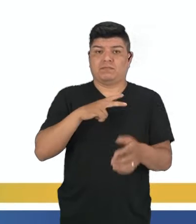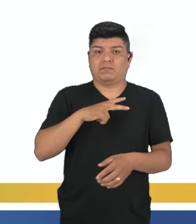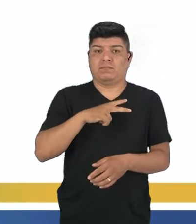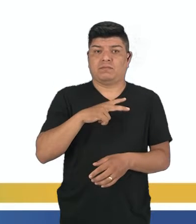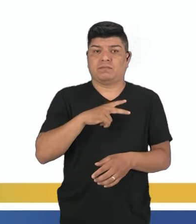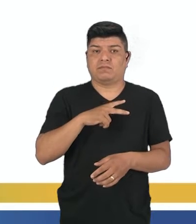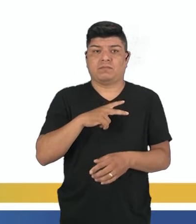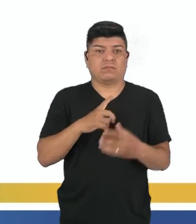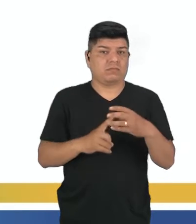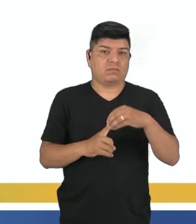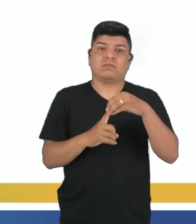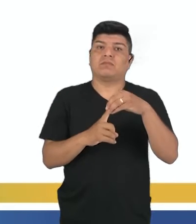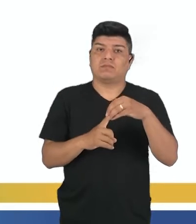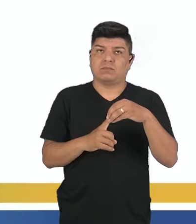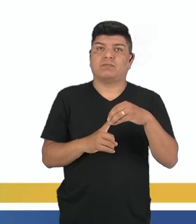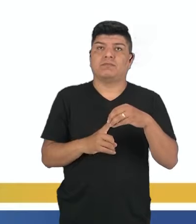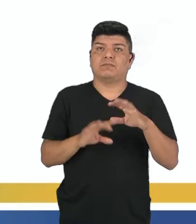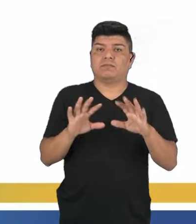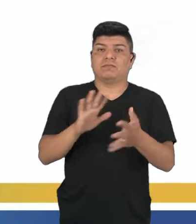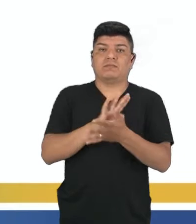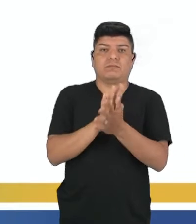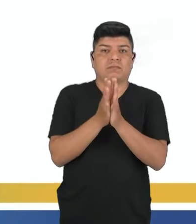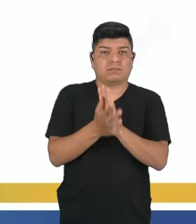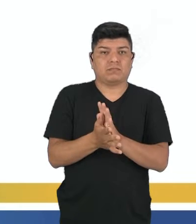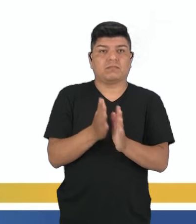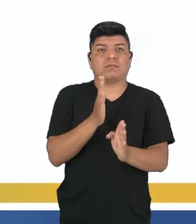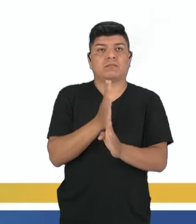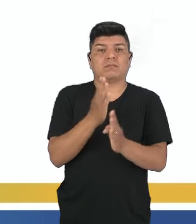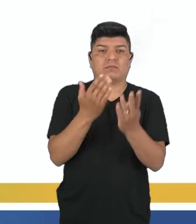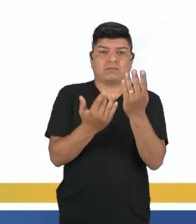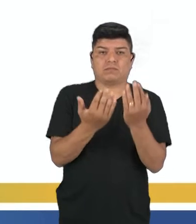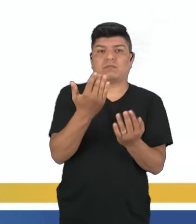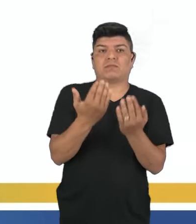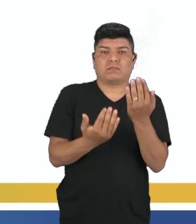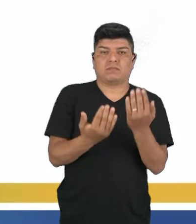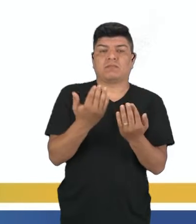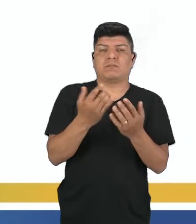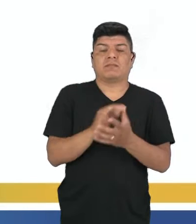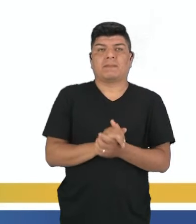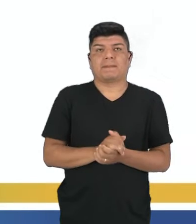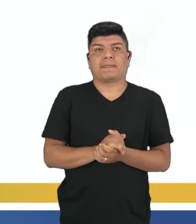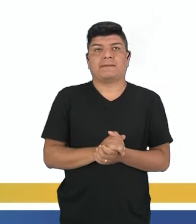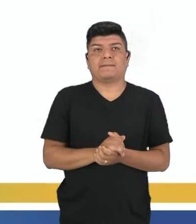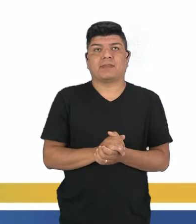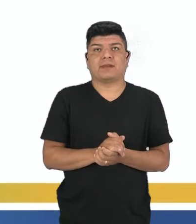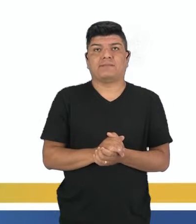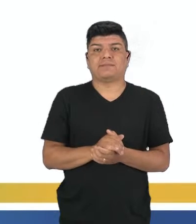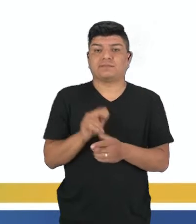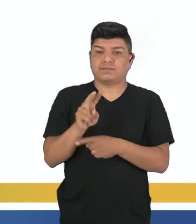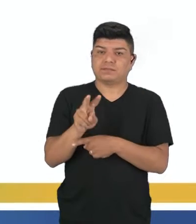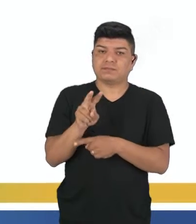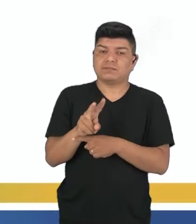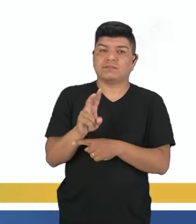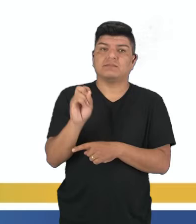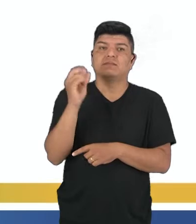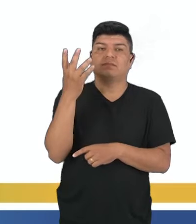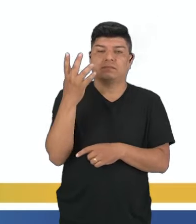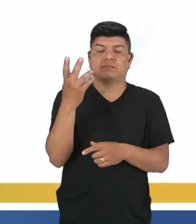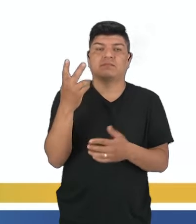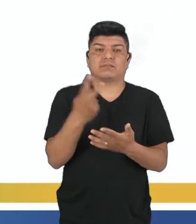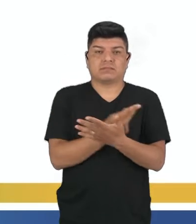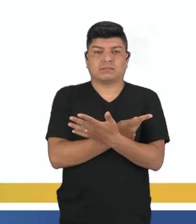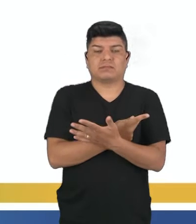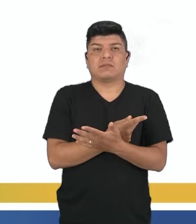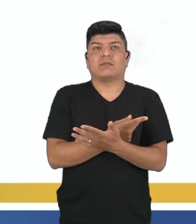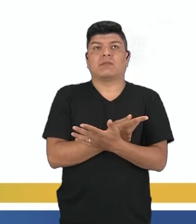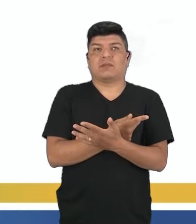particular, peculiar, e ele estava sendo destruído pelas queimadas. Bom, para que essa preservação aconteça,